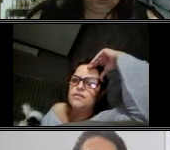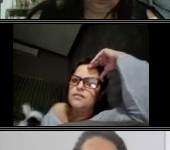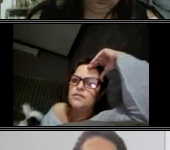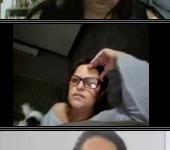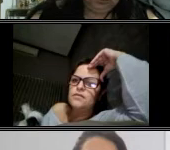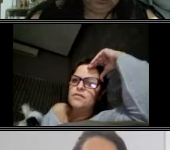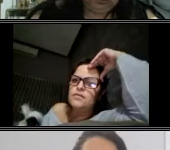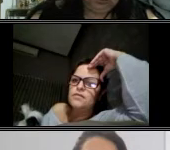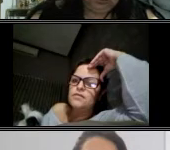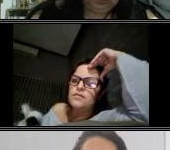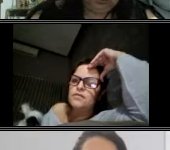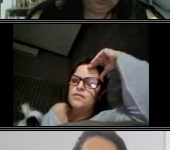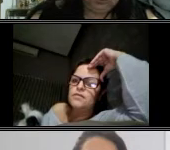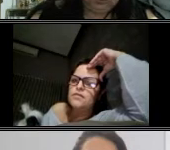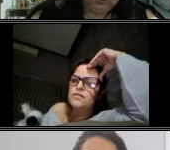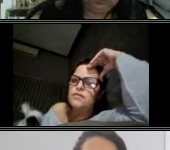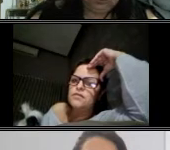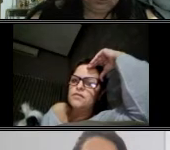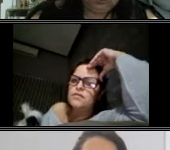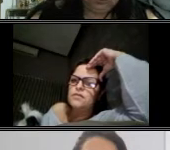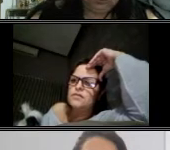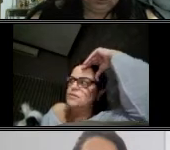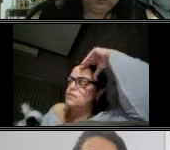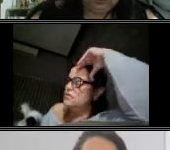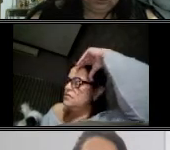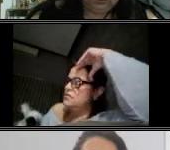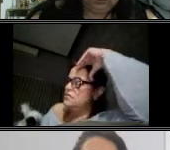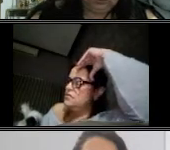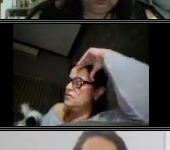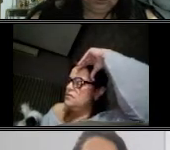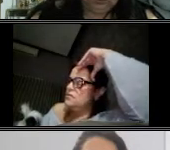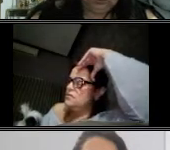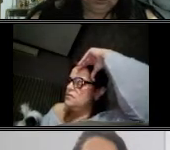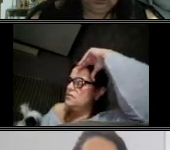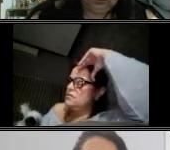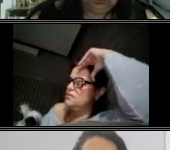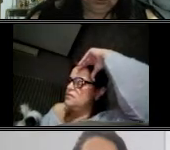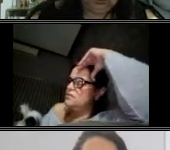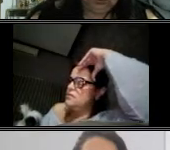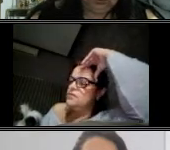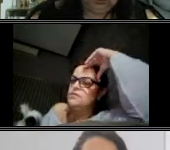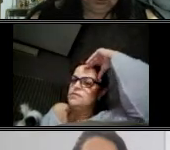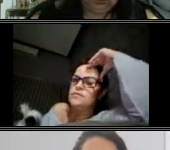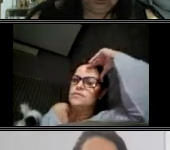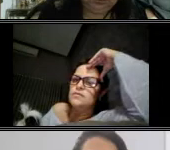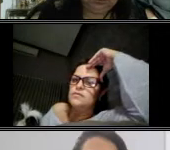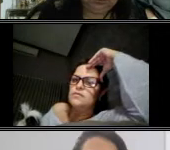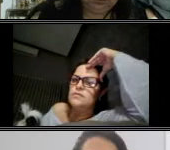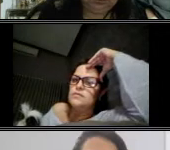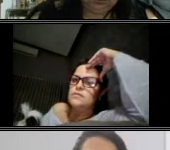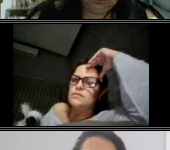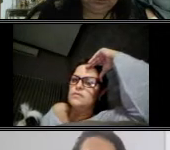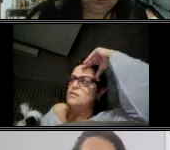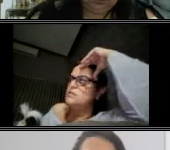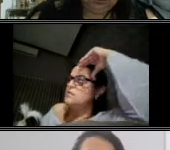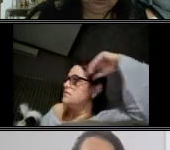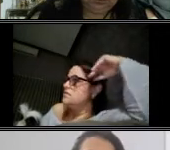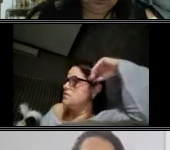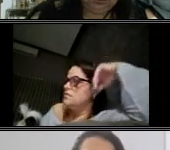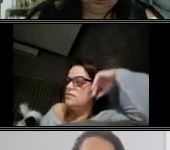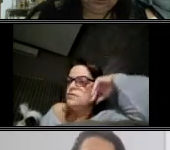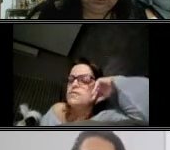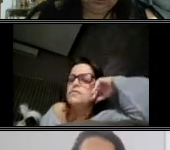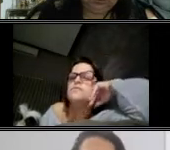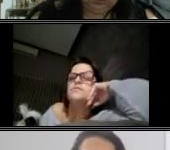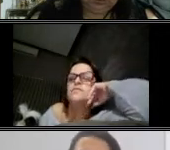pais e explica o que é, e com a criança também, numa linguagem apropriada, com o adolescente, explicar, olha, você tem isso,